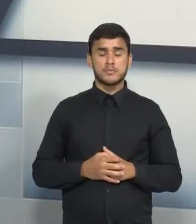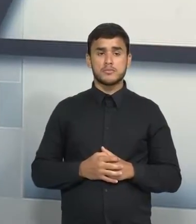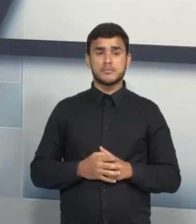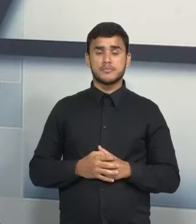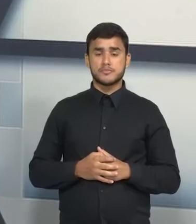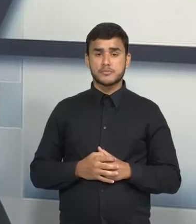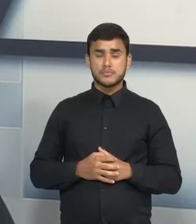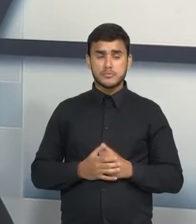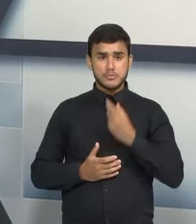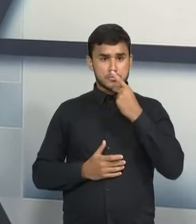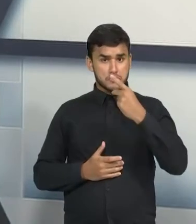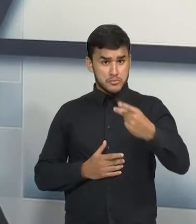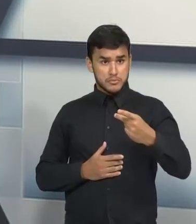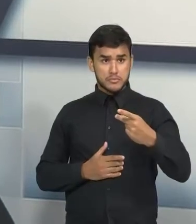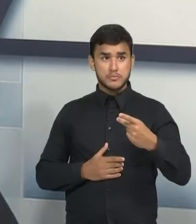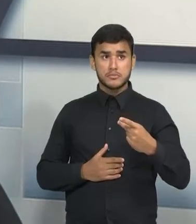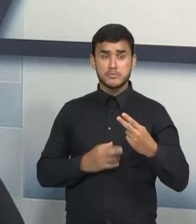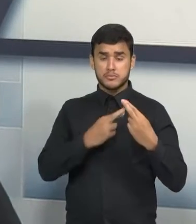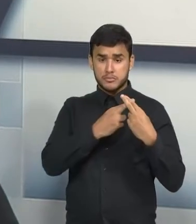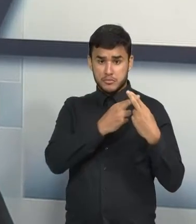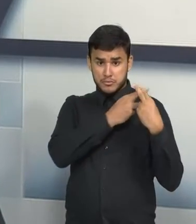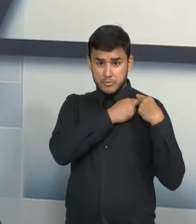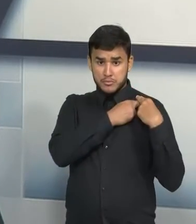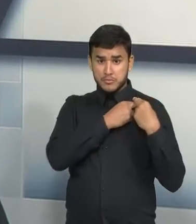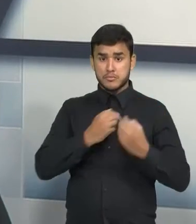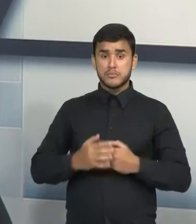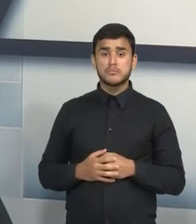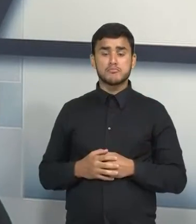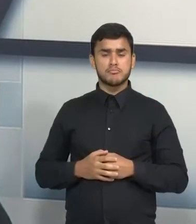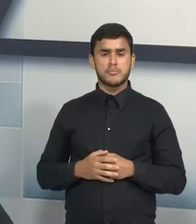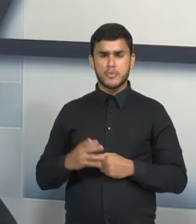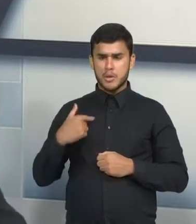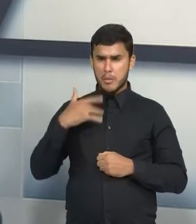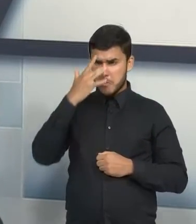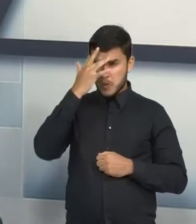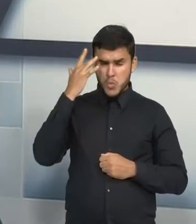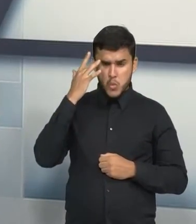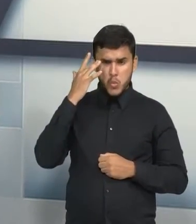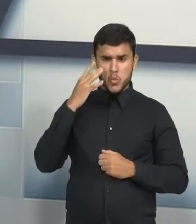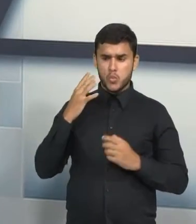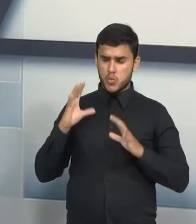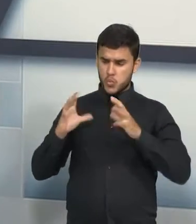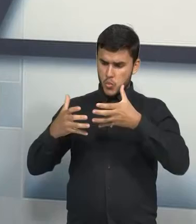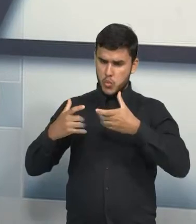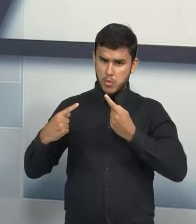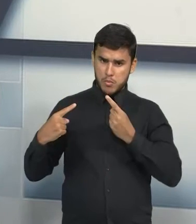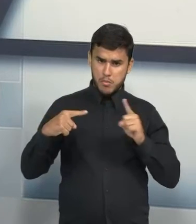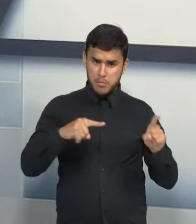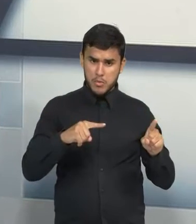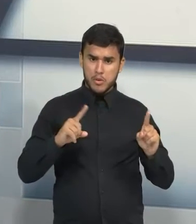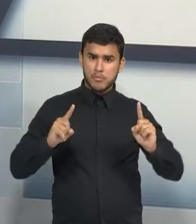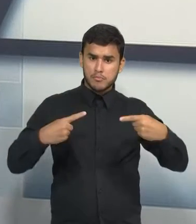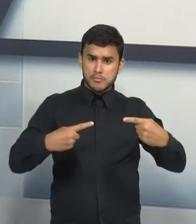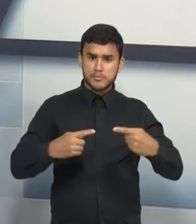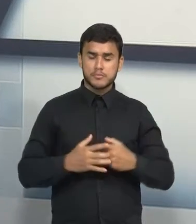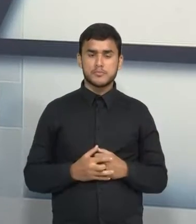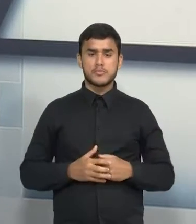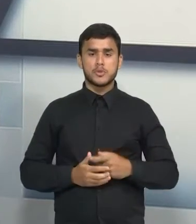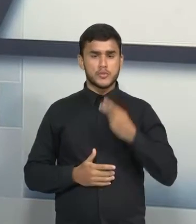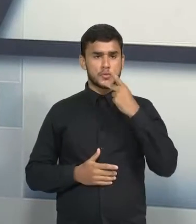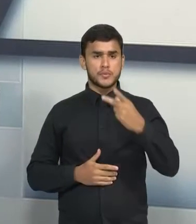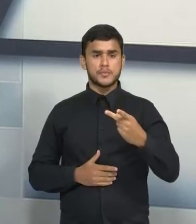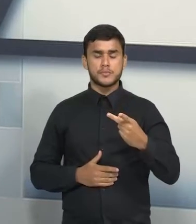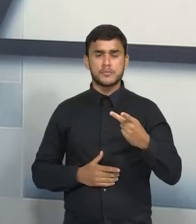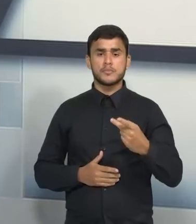te ressaltar uma coisa que o Luiz falou, que é a responsabilidade de quem dirige, a responsabilidade de quem faz a oposição. Eu acompanhei